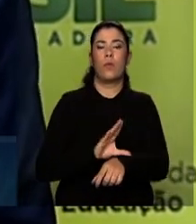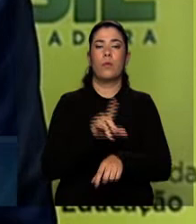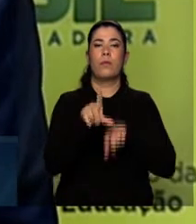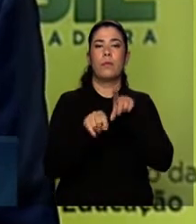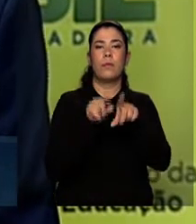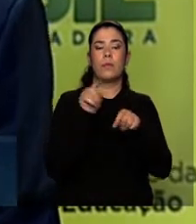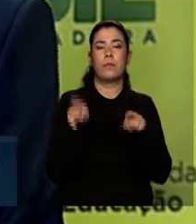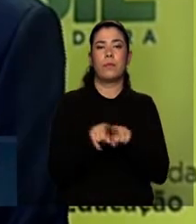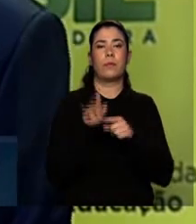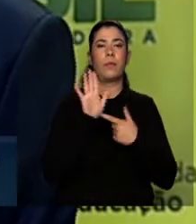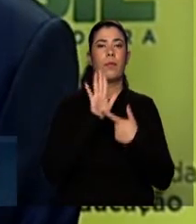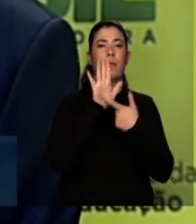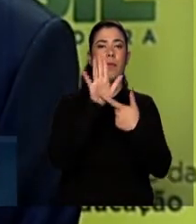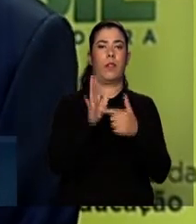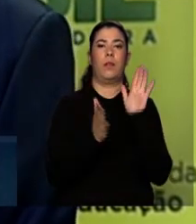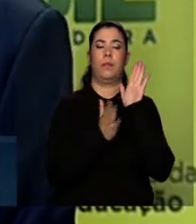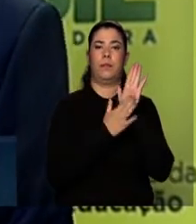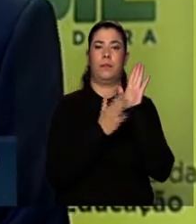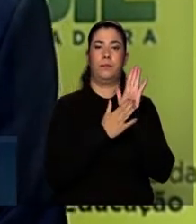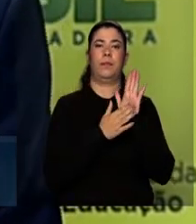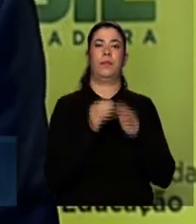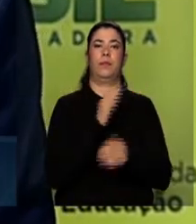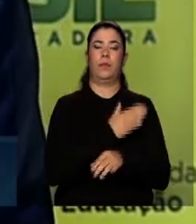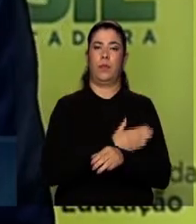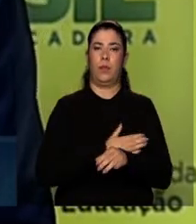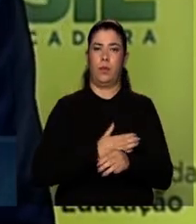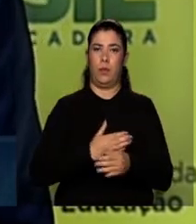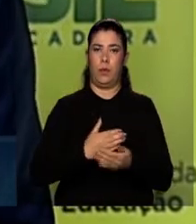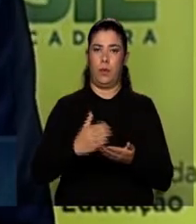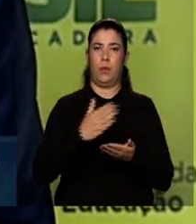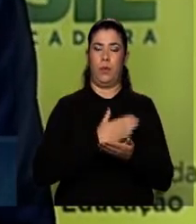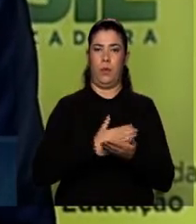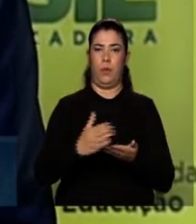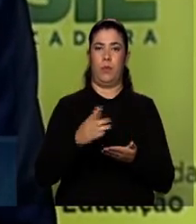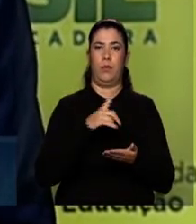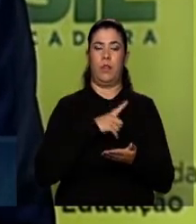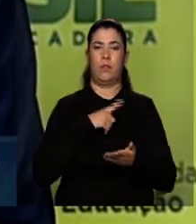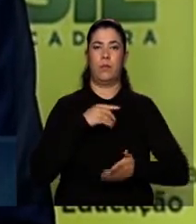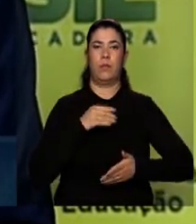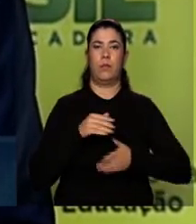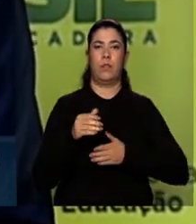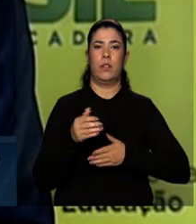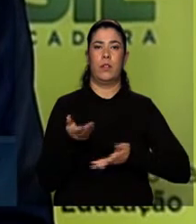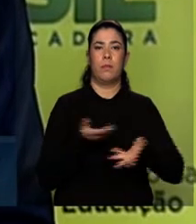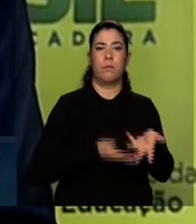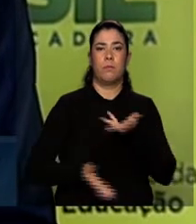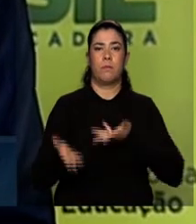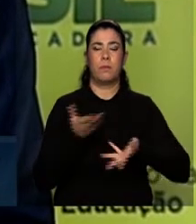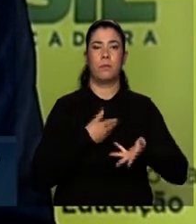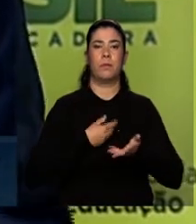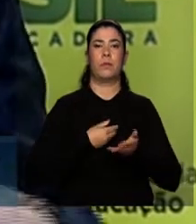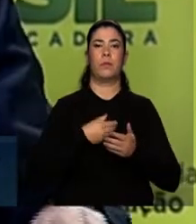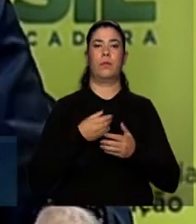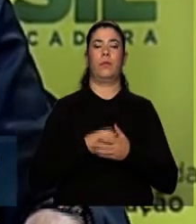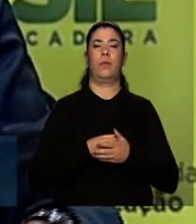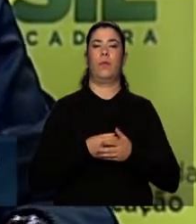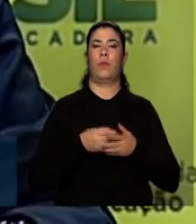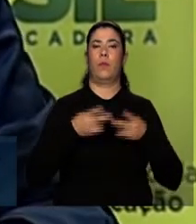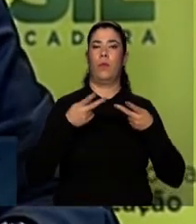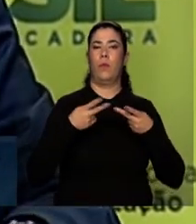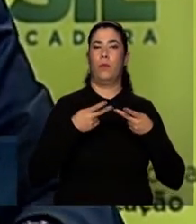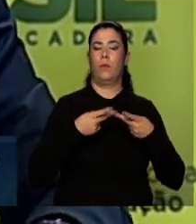e apresentava a proposta e, a partir daí, começava a tramitar todo o processo de abertura do curso de